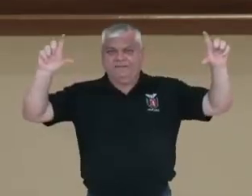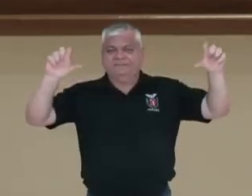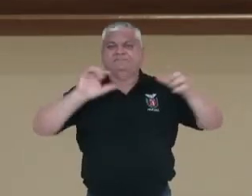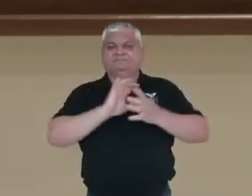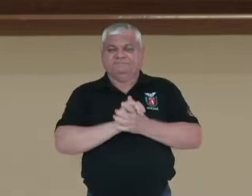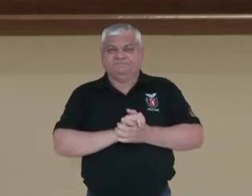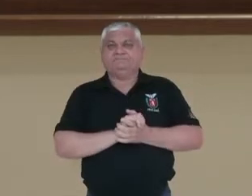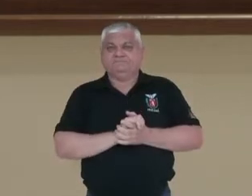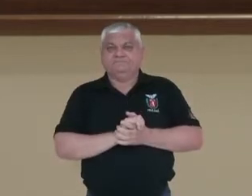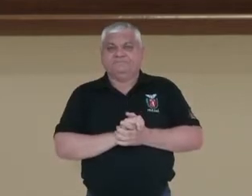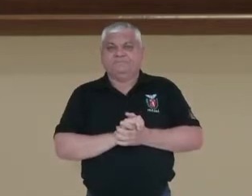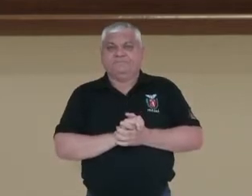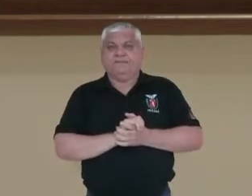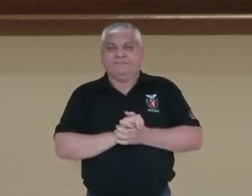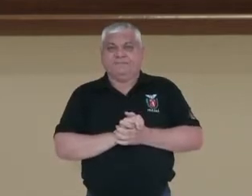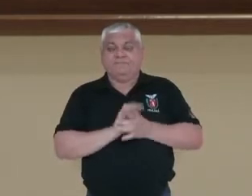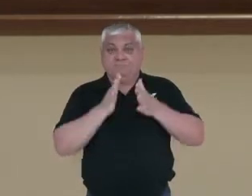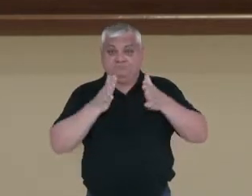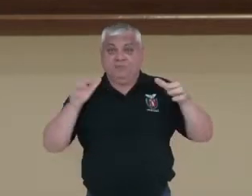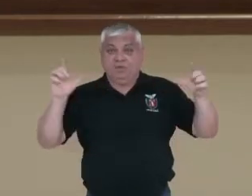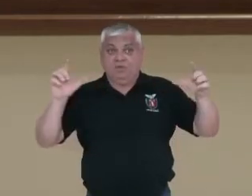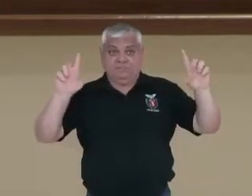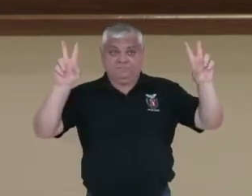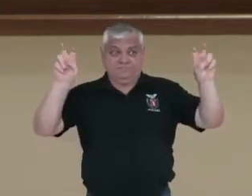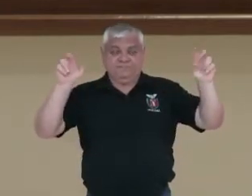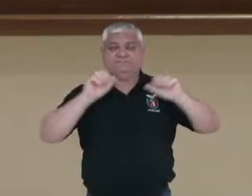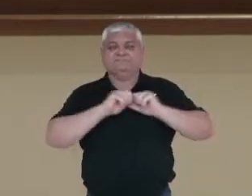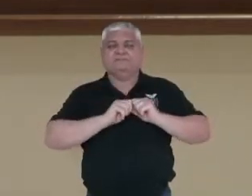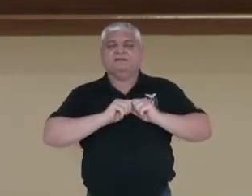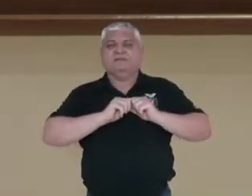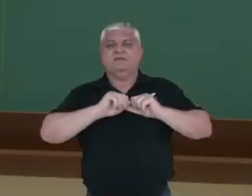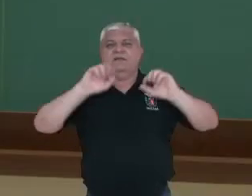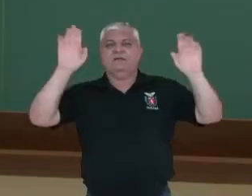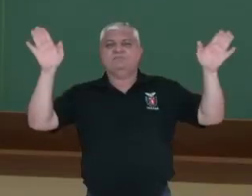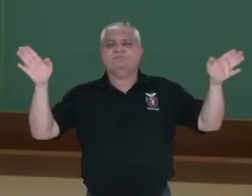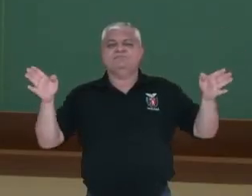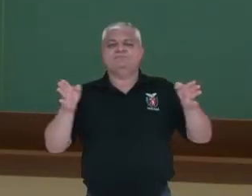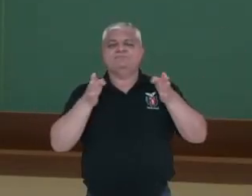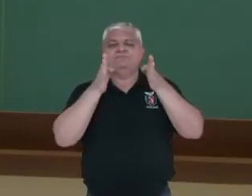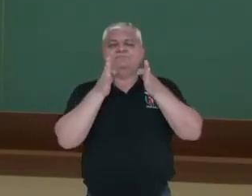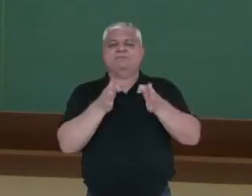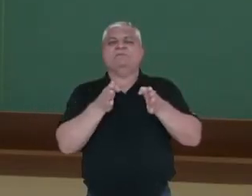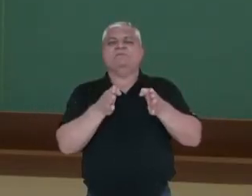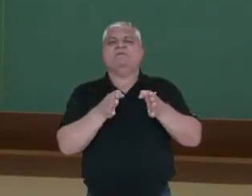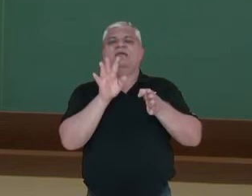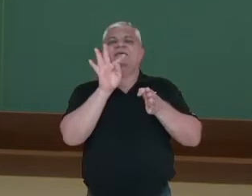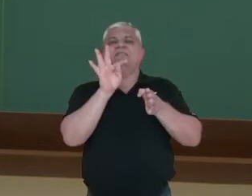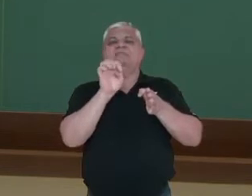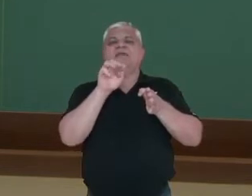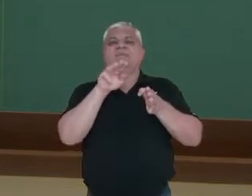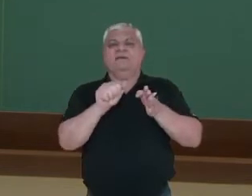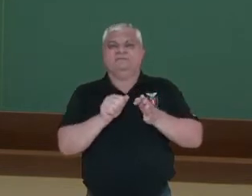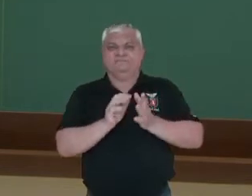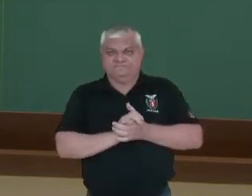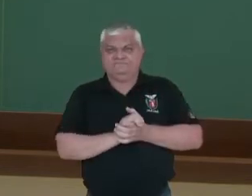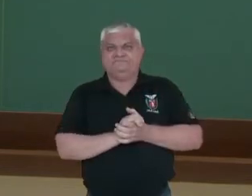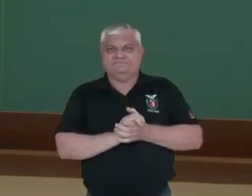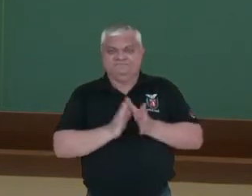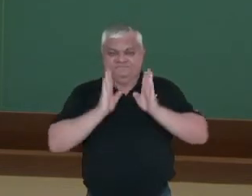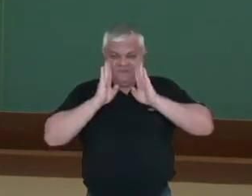Então lá, ela é maior, então esse é o assunto. Agora, quando eu venho para cá, olha o que acontece, fica mais perto, né? Então eu tenho